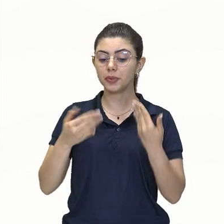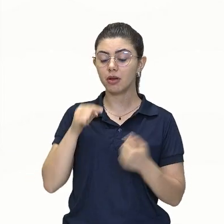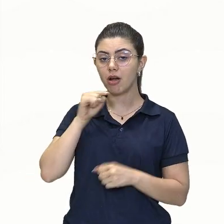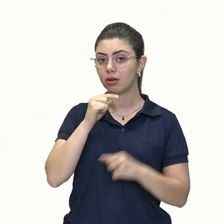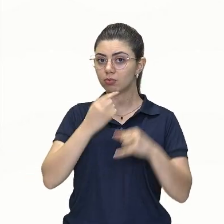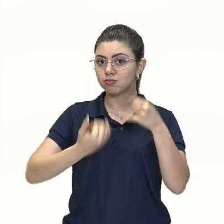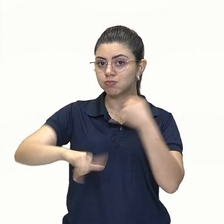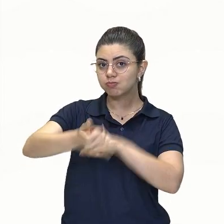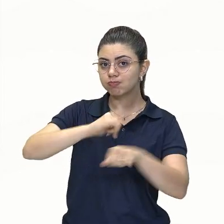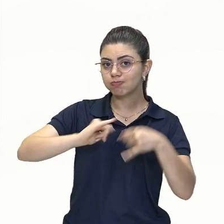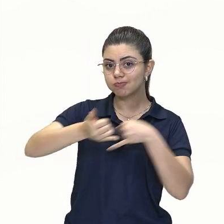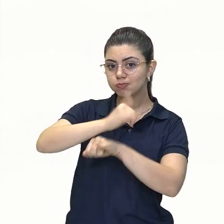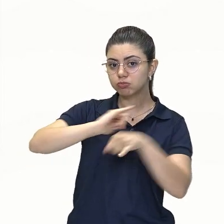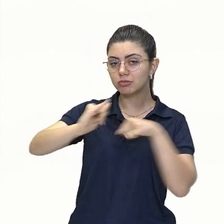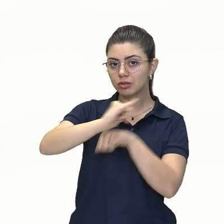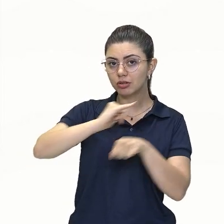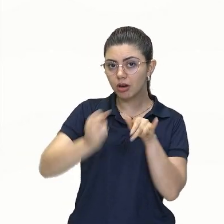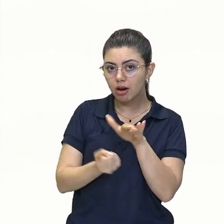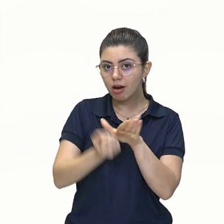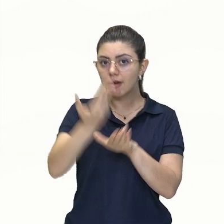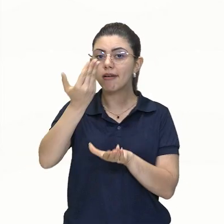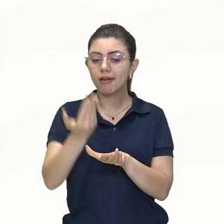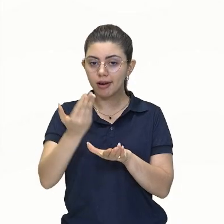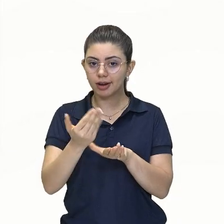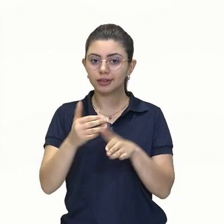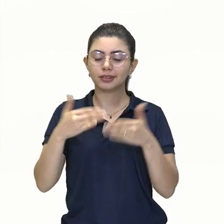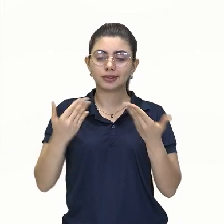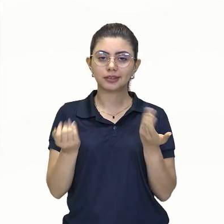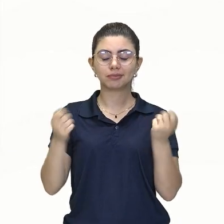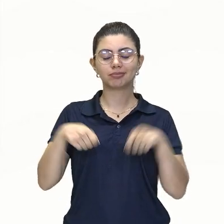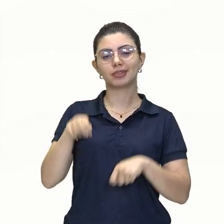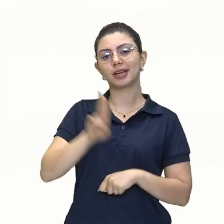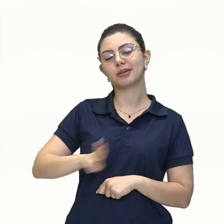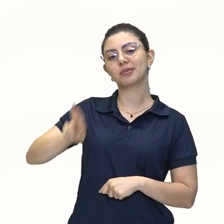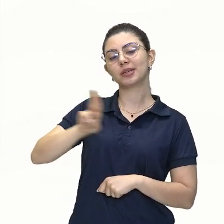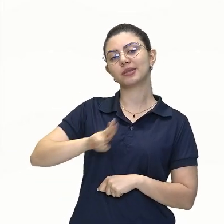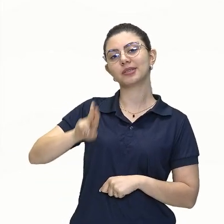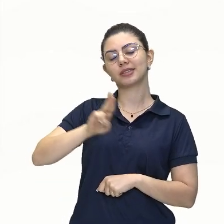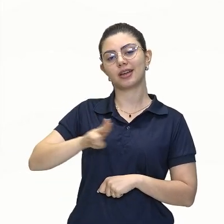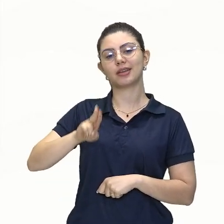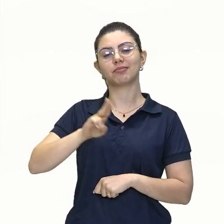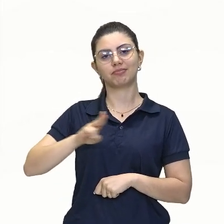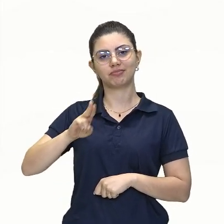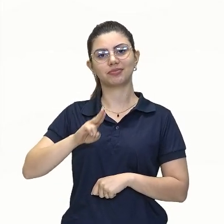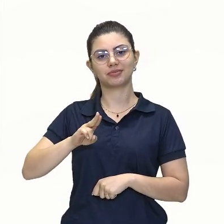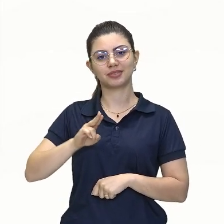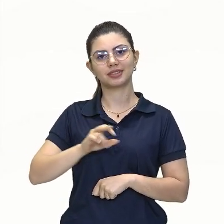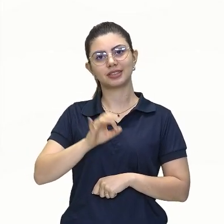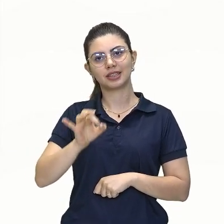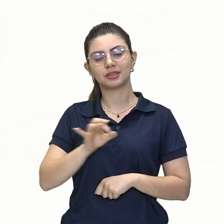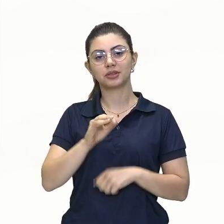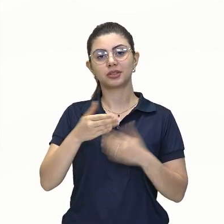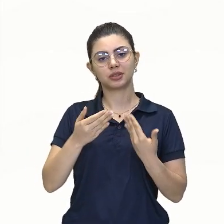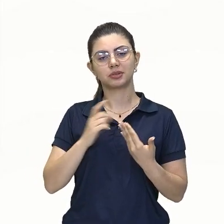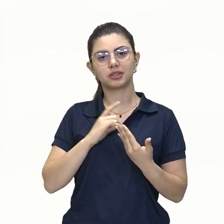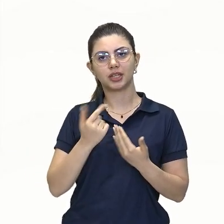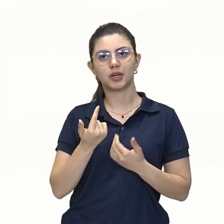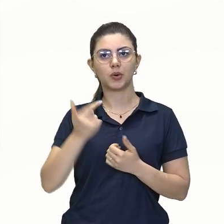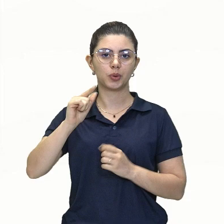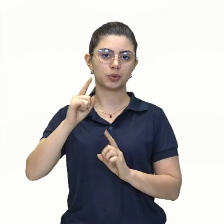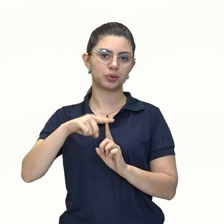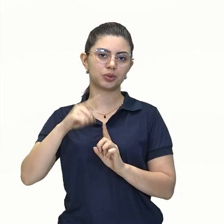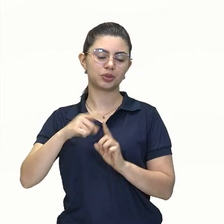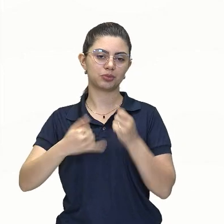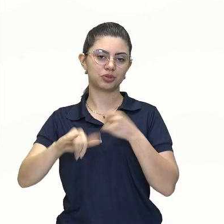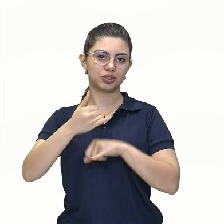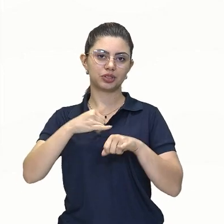energia liberada que é aproveitada para a geração de outra modalidade de energia, como, por exemplo,